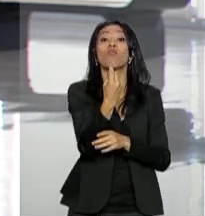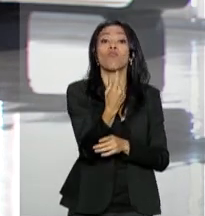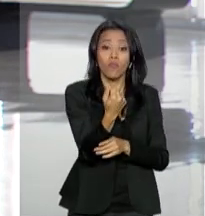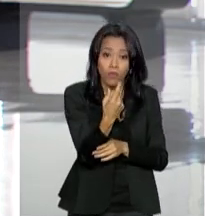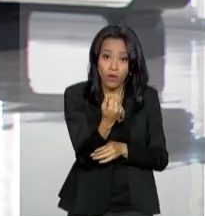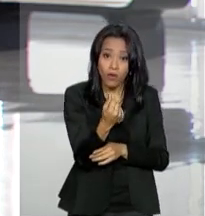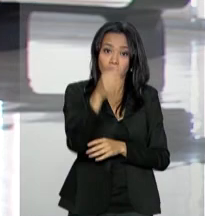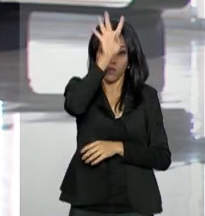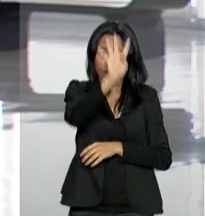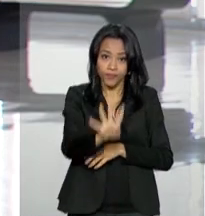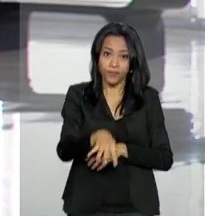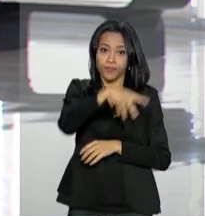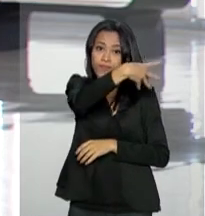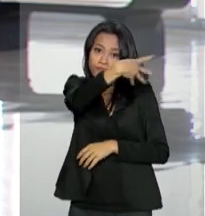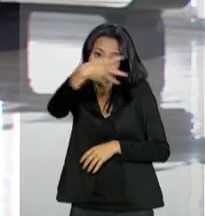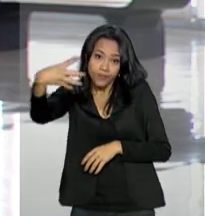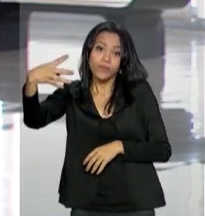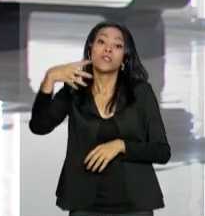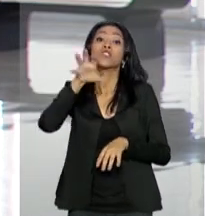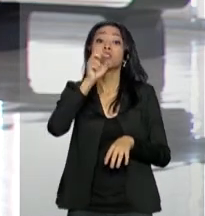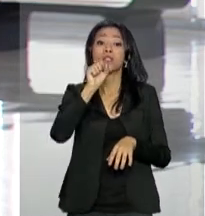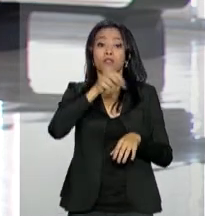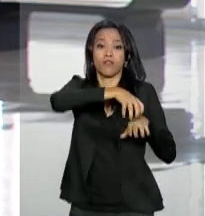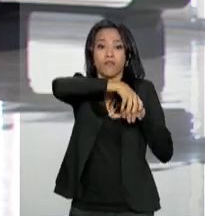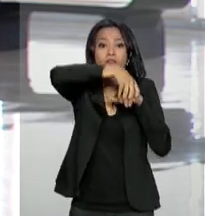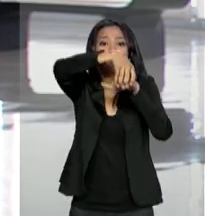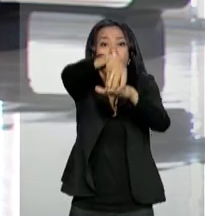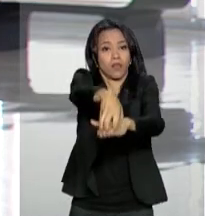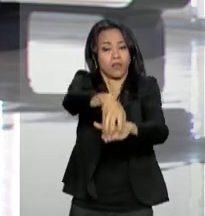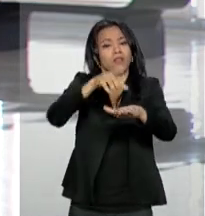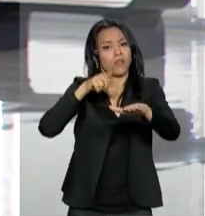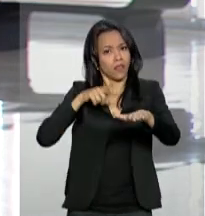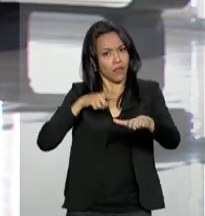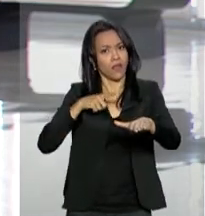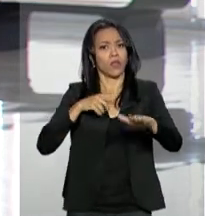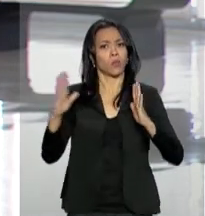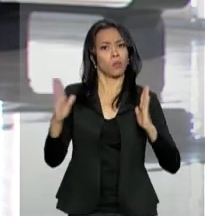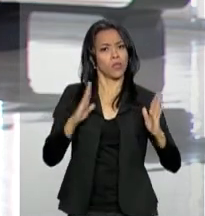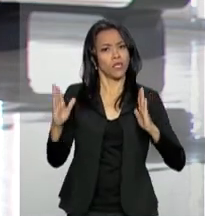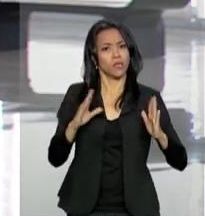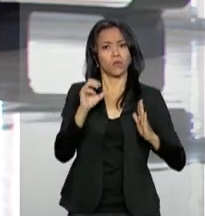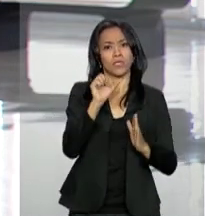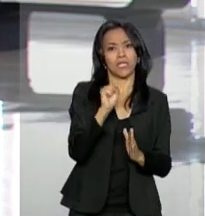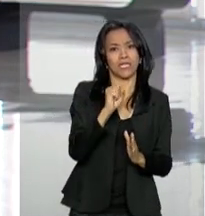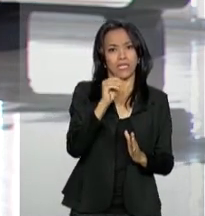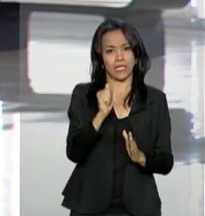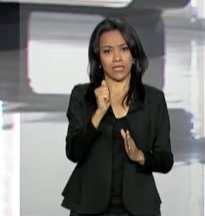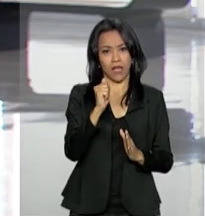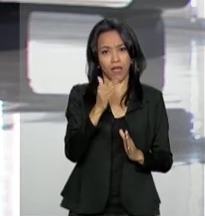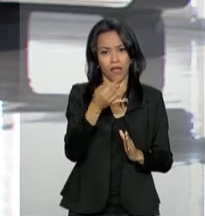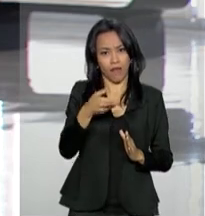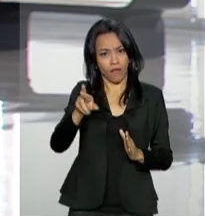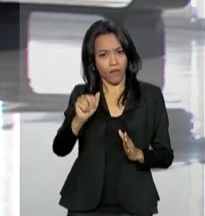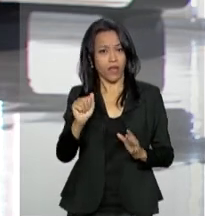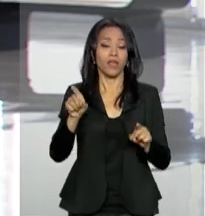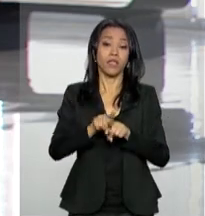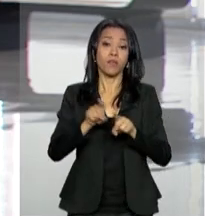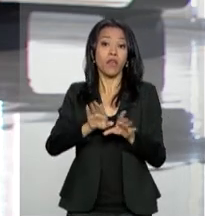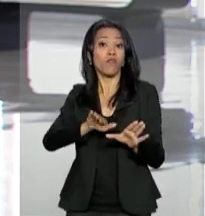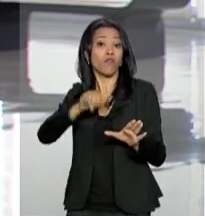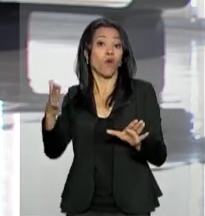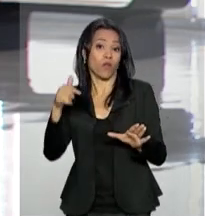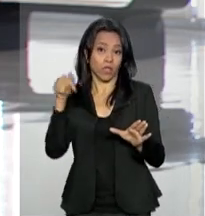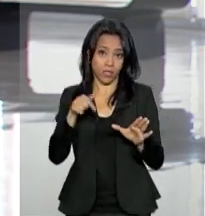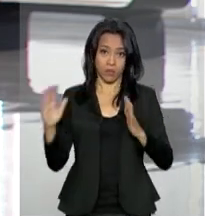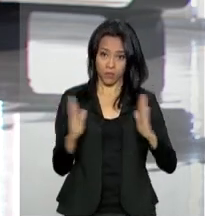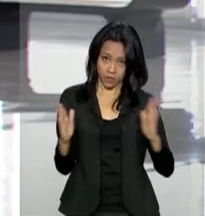o documento deve incluir falou diferentes para os períodos de safra e entressafra a expectativa é